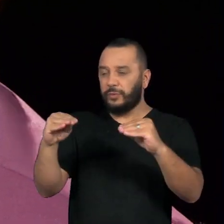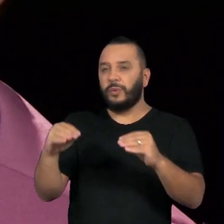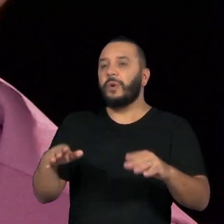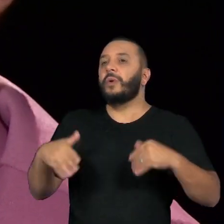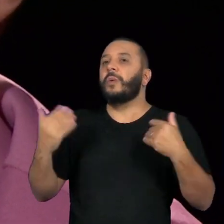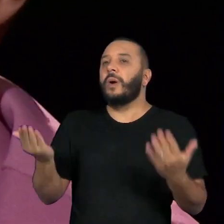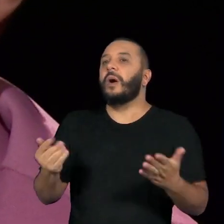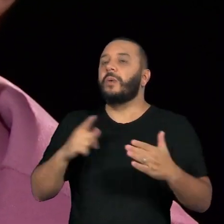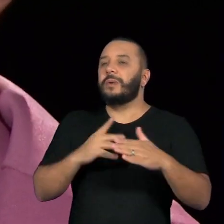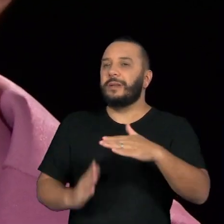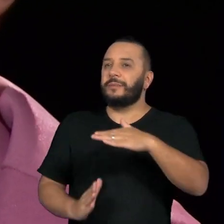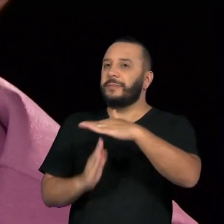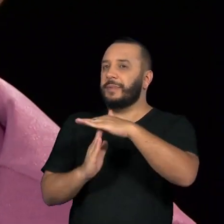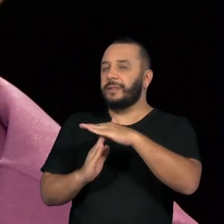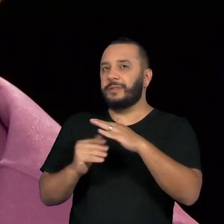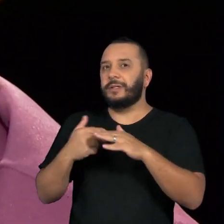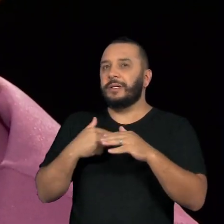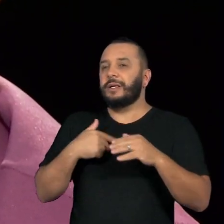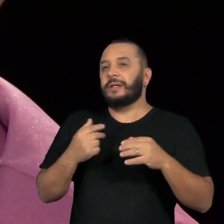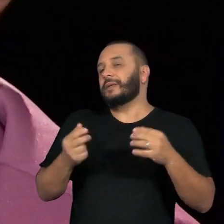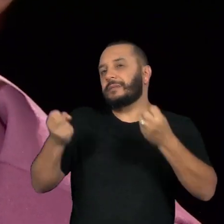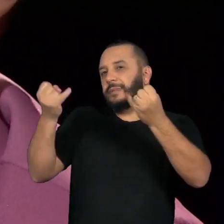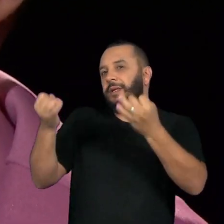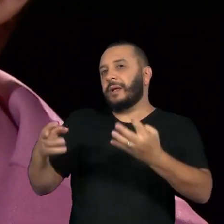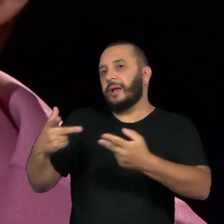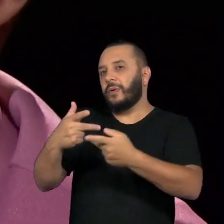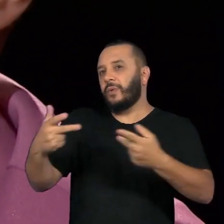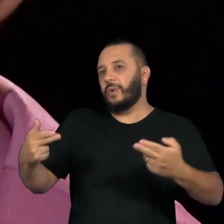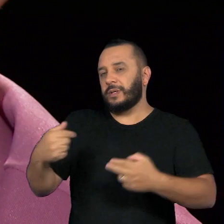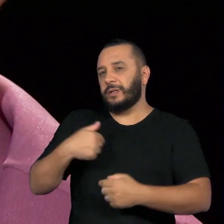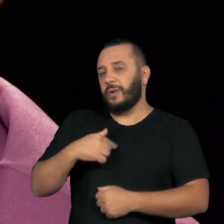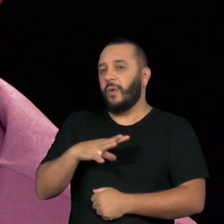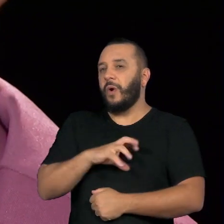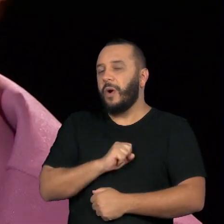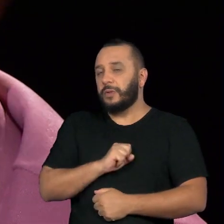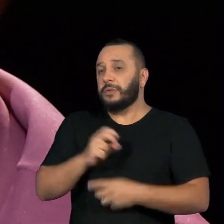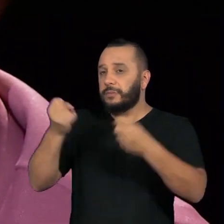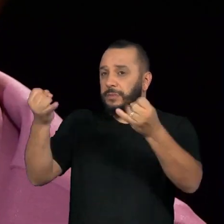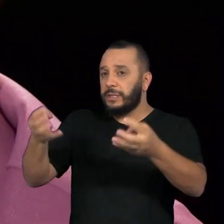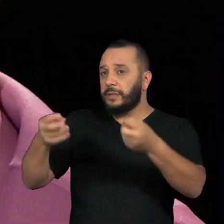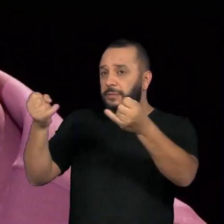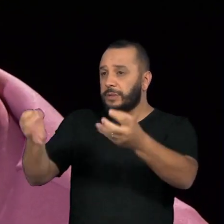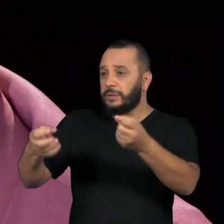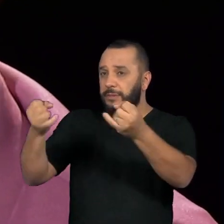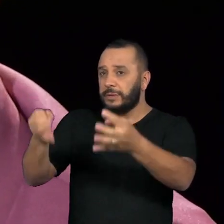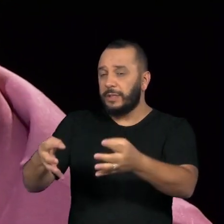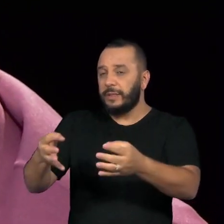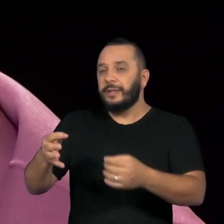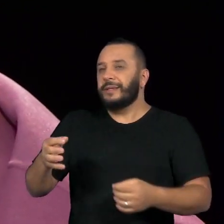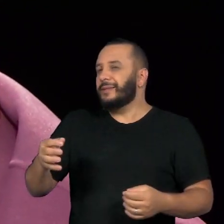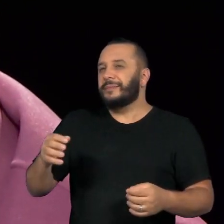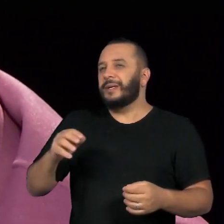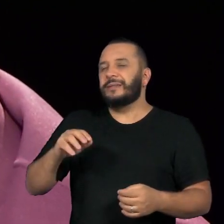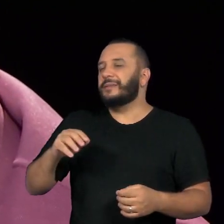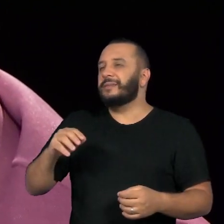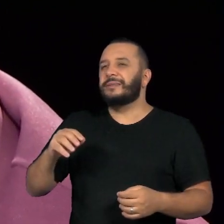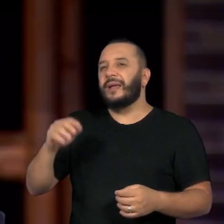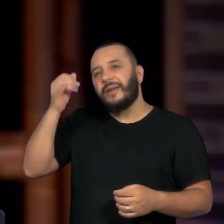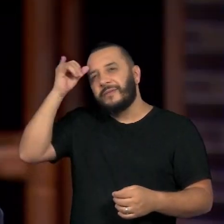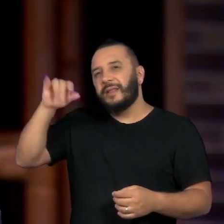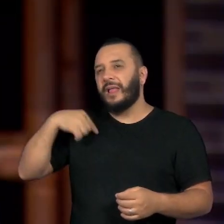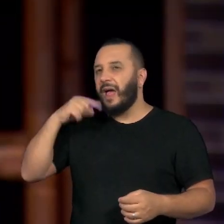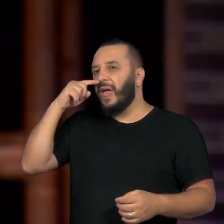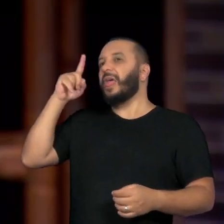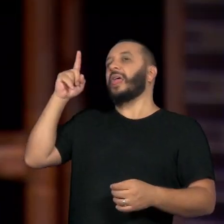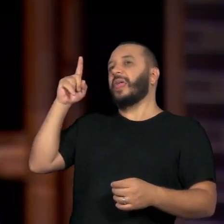limite da gente falar sobre algo que a gente gosta, sem parecer que a gente está querendo se sobressair, Sem parecer